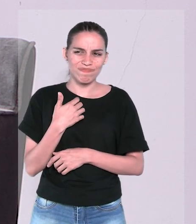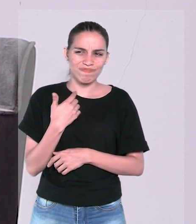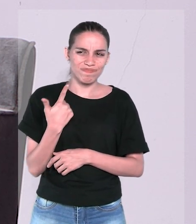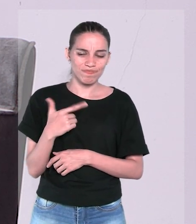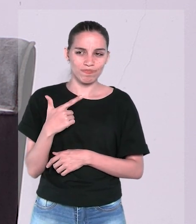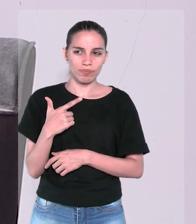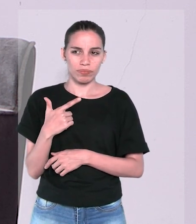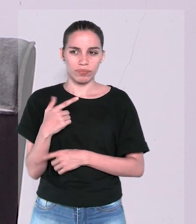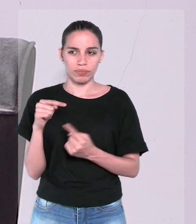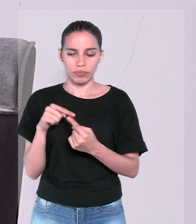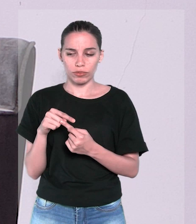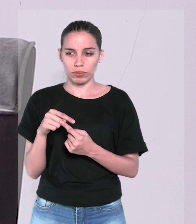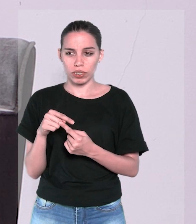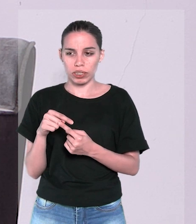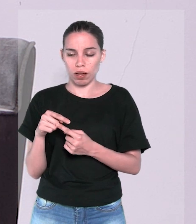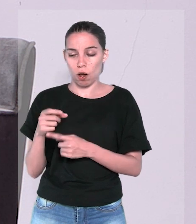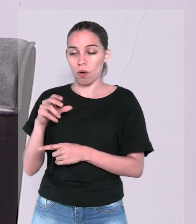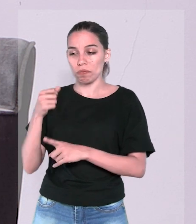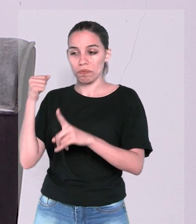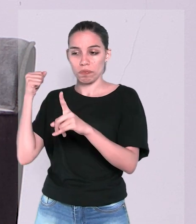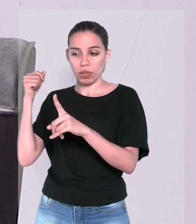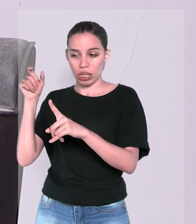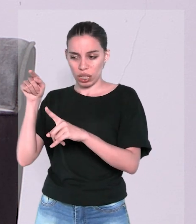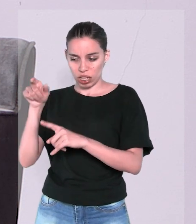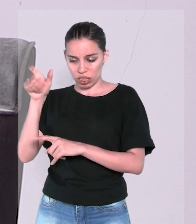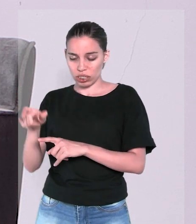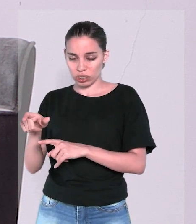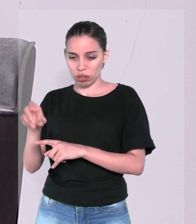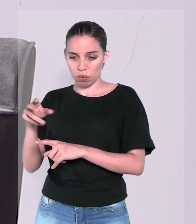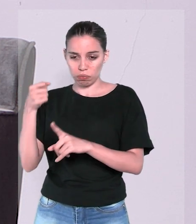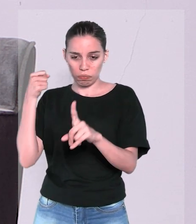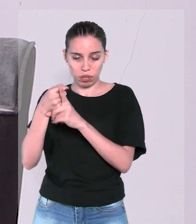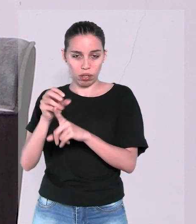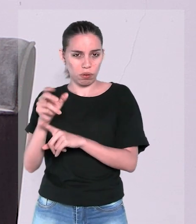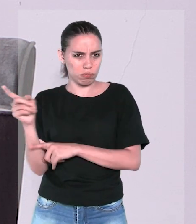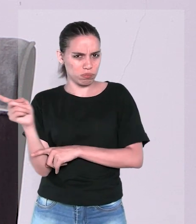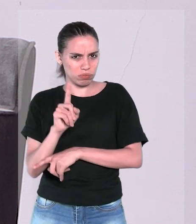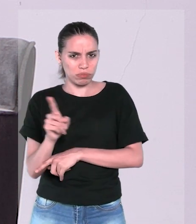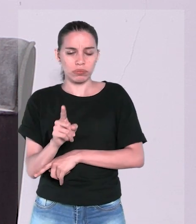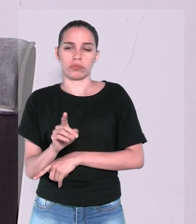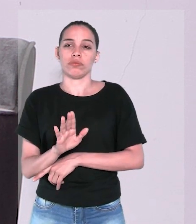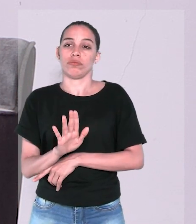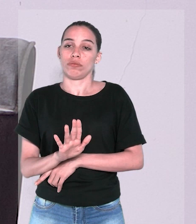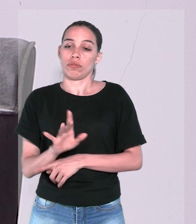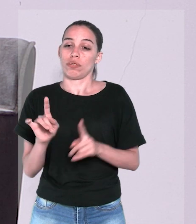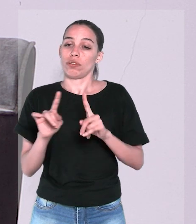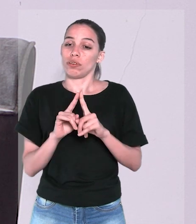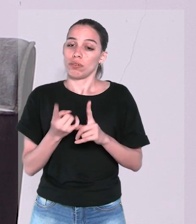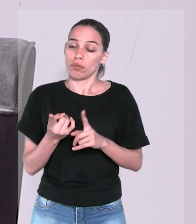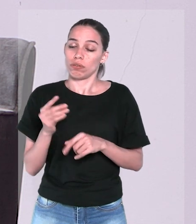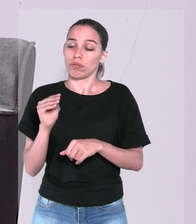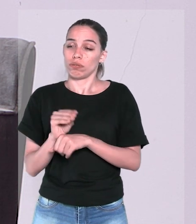na minha opinião. Educar meninos hoje, me parece que tem que estar muito atrelado a duas questões que eu vou dizer. Olha,